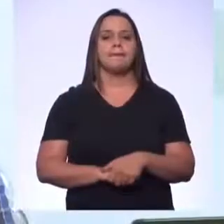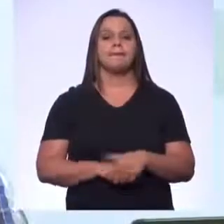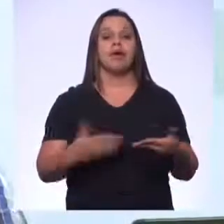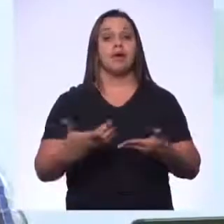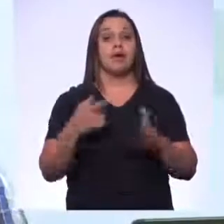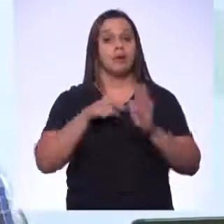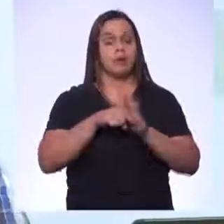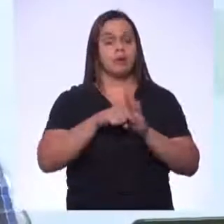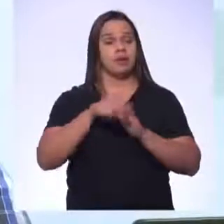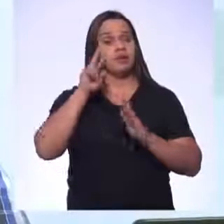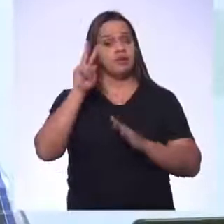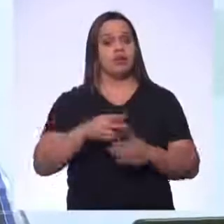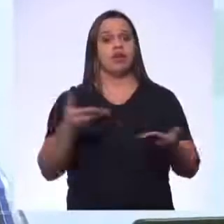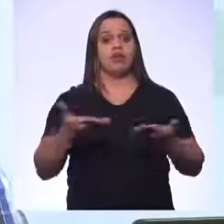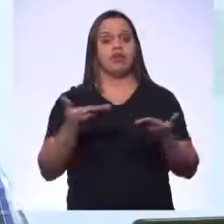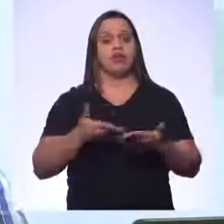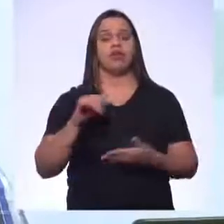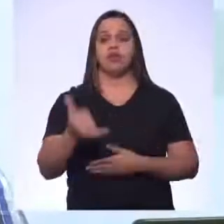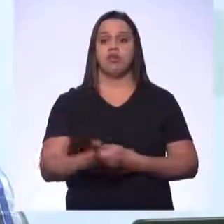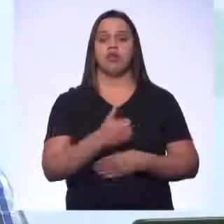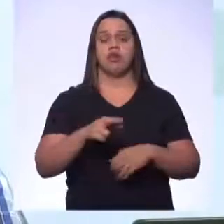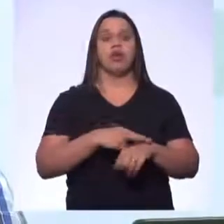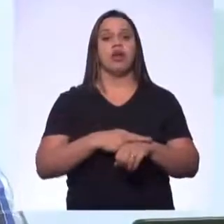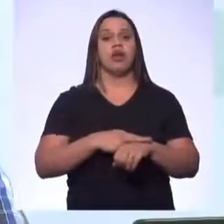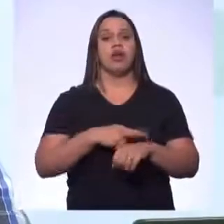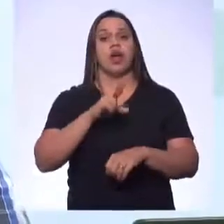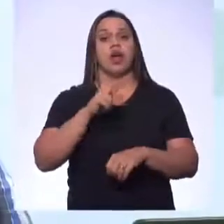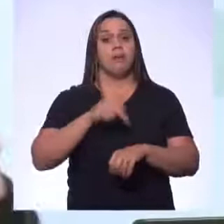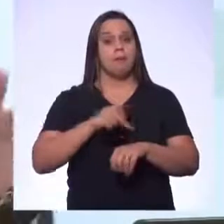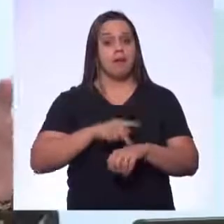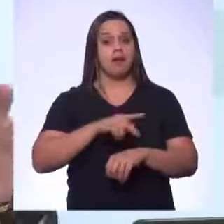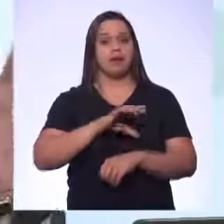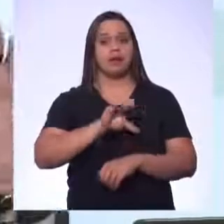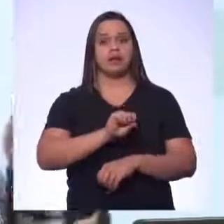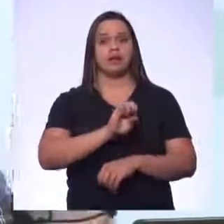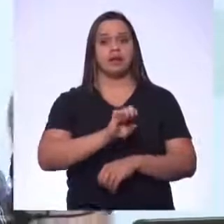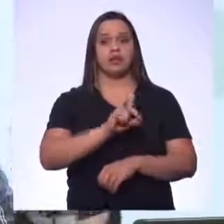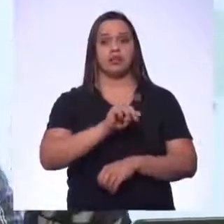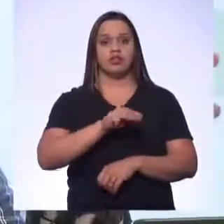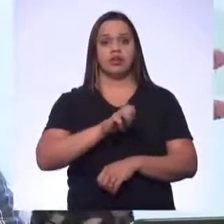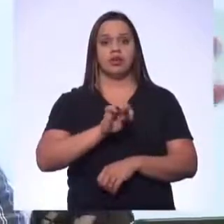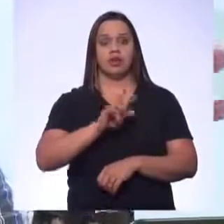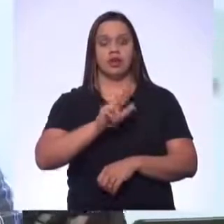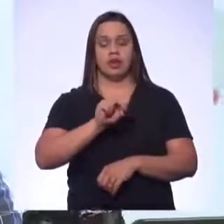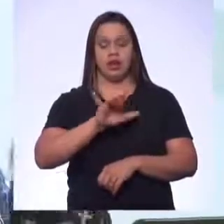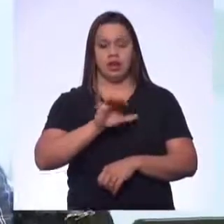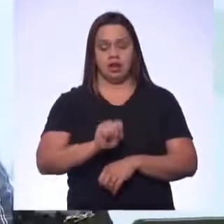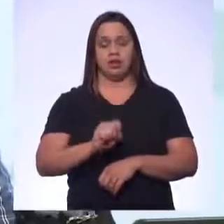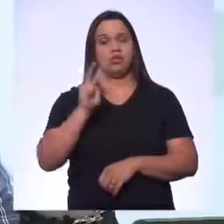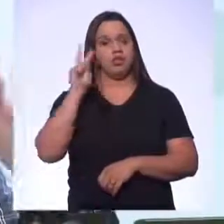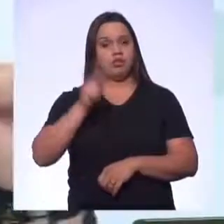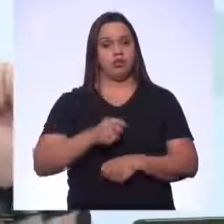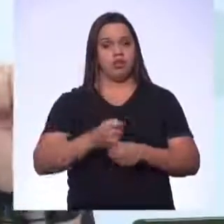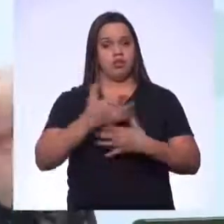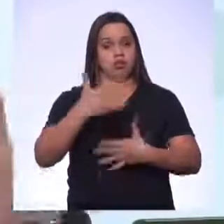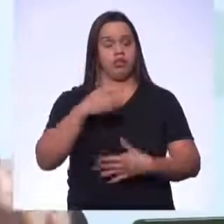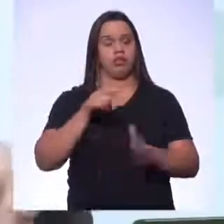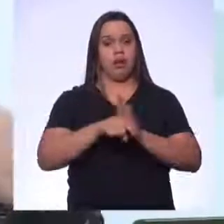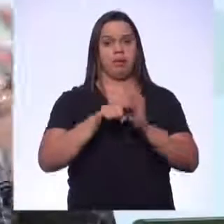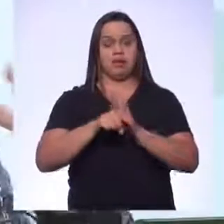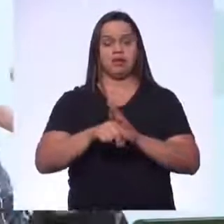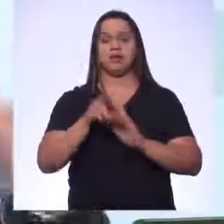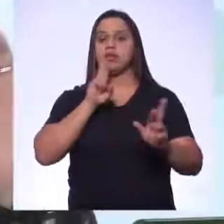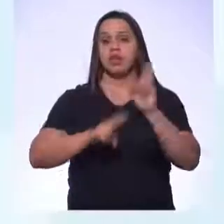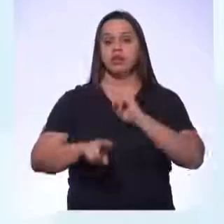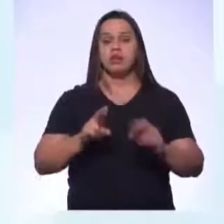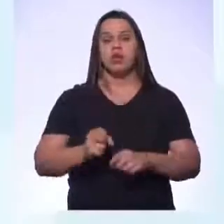pesquisa, né? Bom, enquanto eu vou estar falando sobre as rochas sedimentares, vocês vão pesquisando e falando aí no chat, né? O chat vai ficar aberto e falar